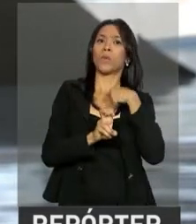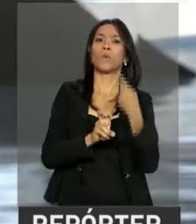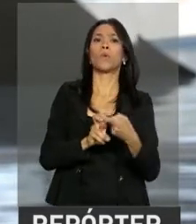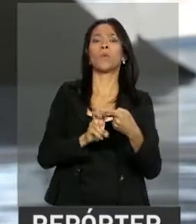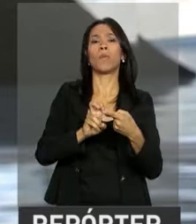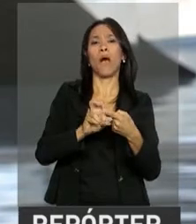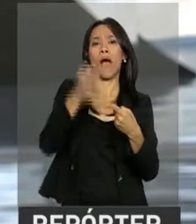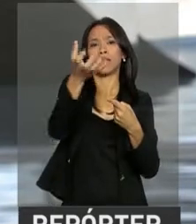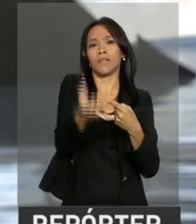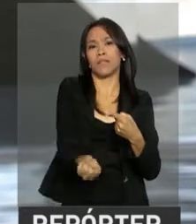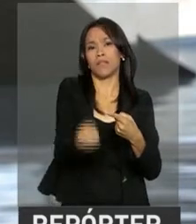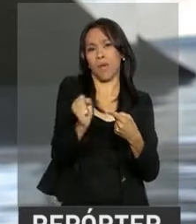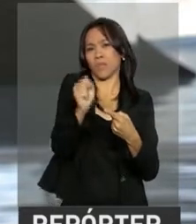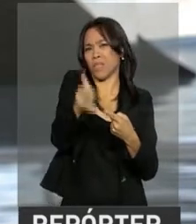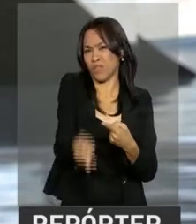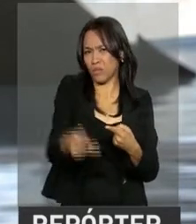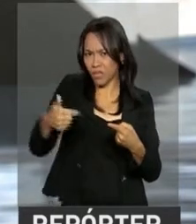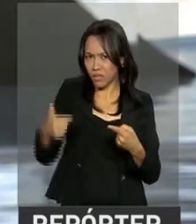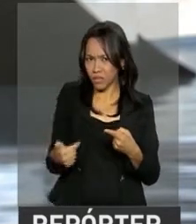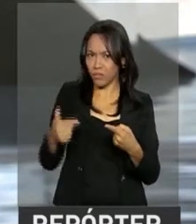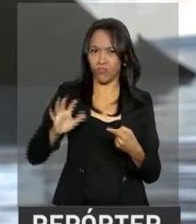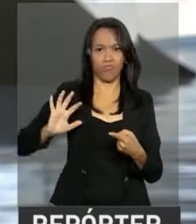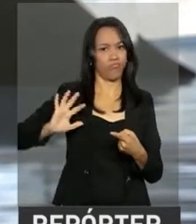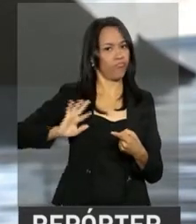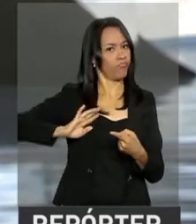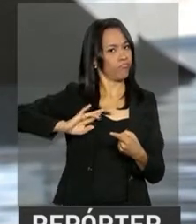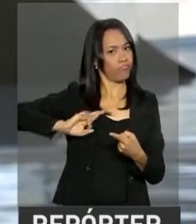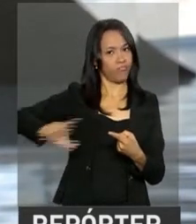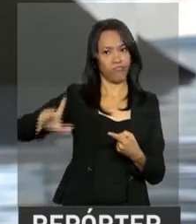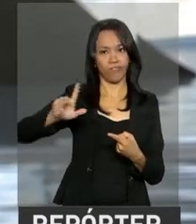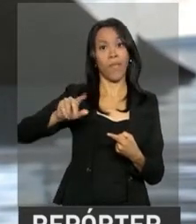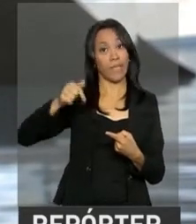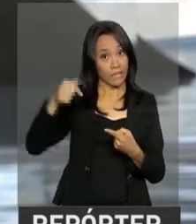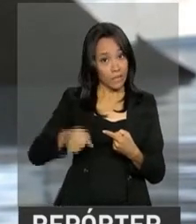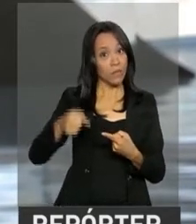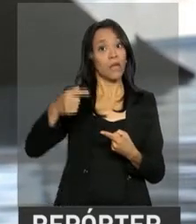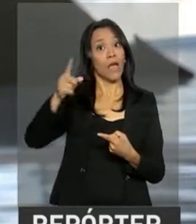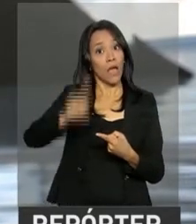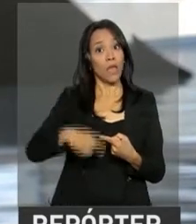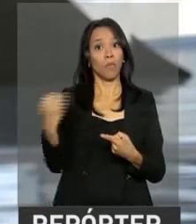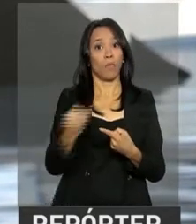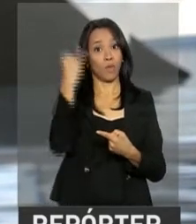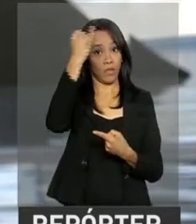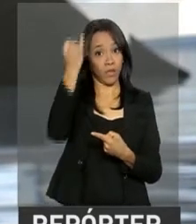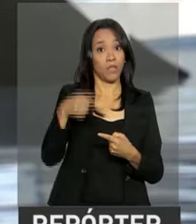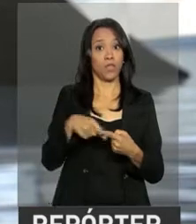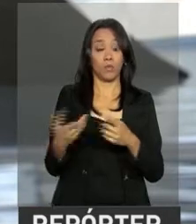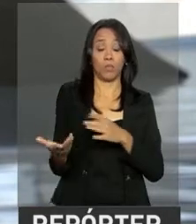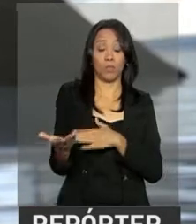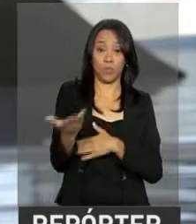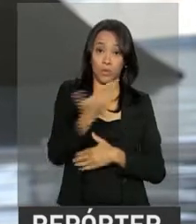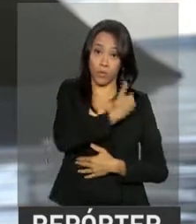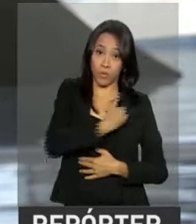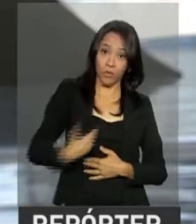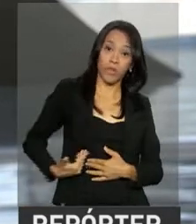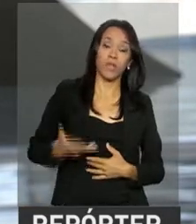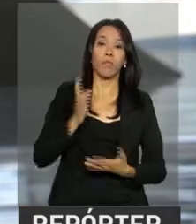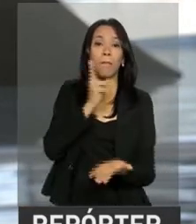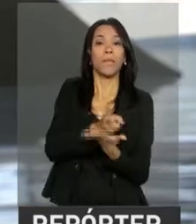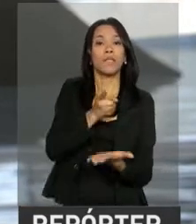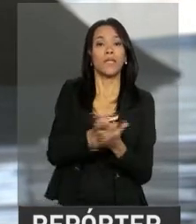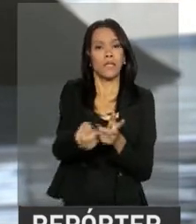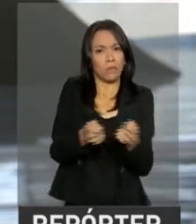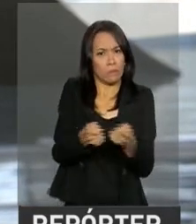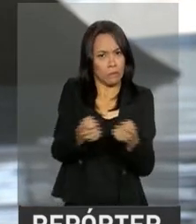a aposentadoria esse ponto é considerado fundamental para o governo para garantir o equilíbrio dos